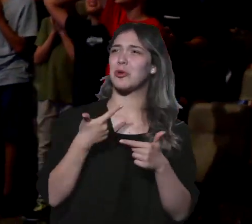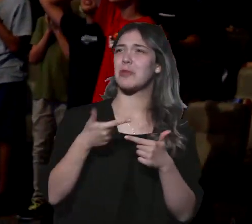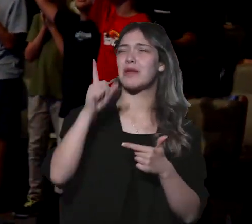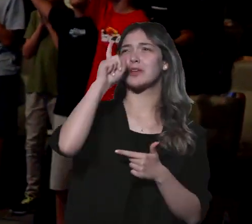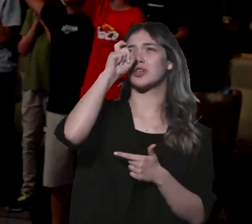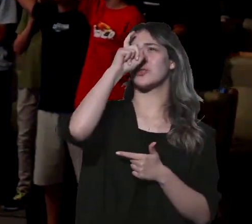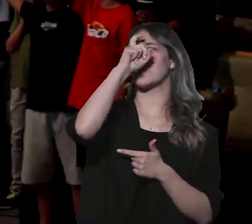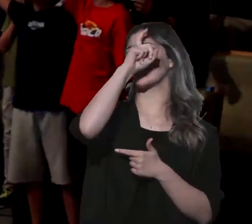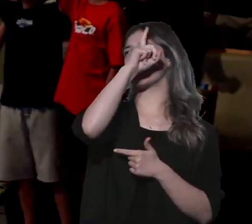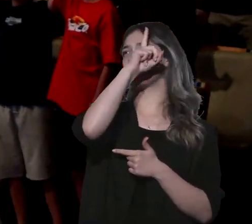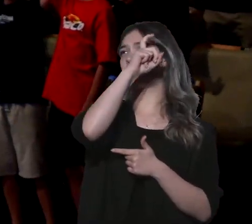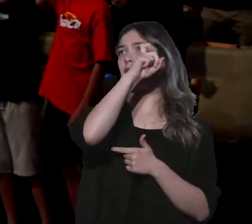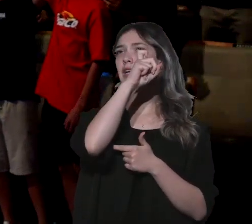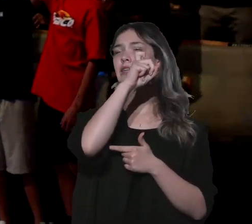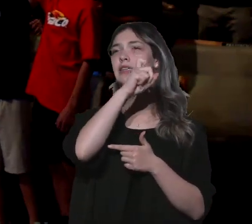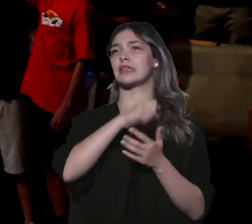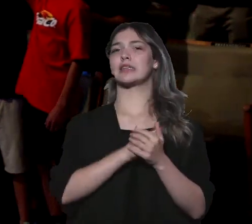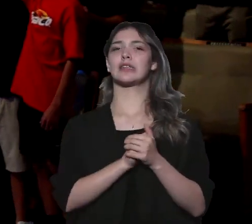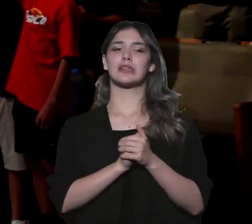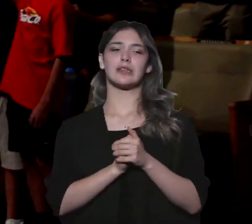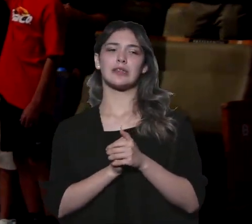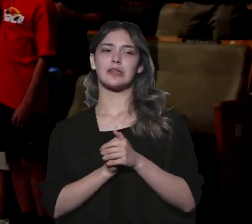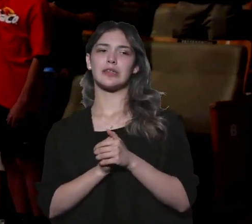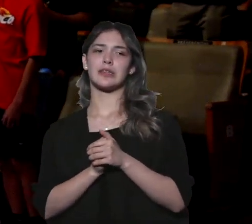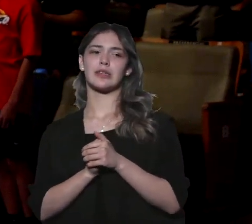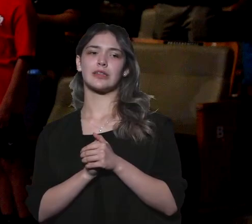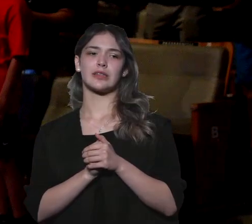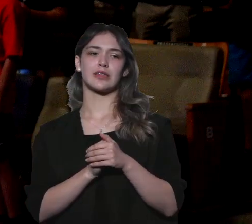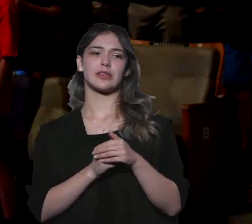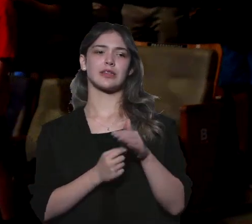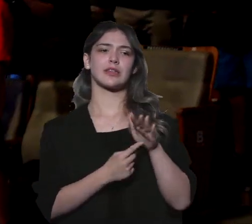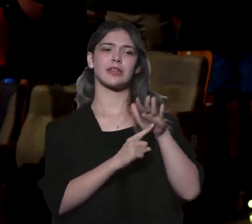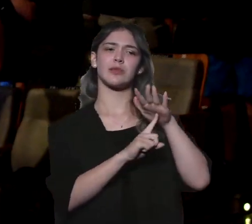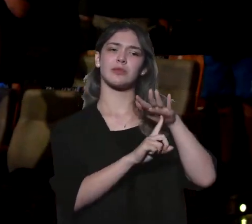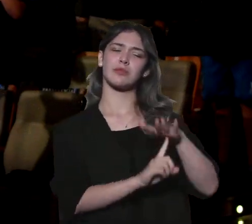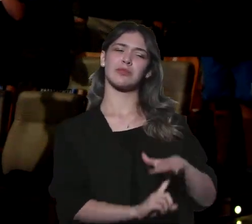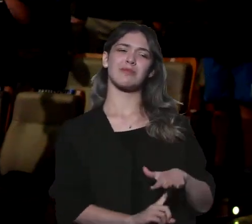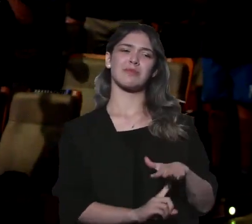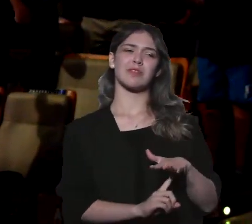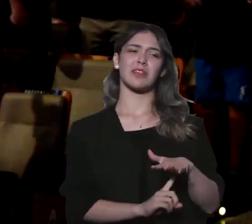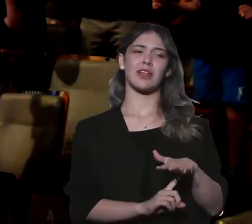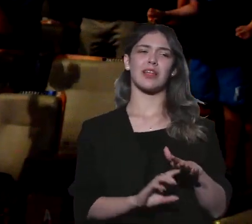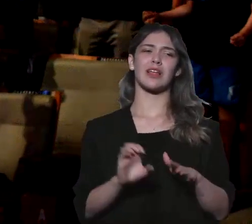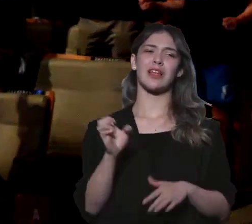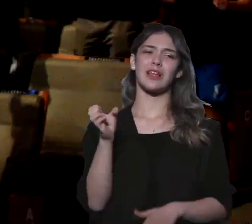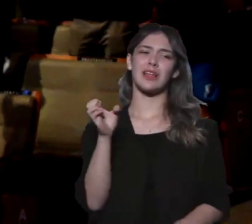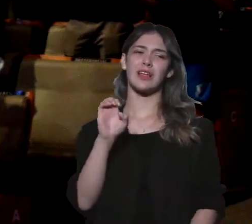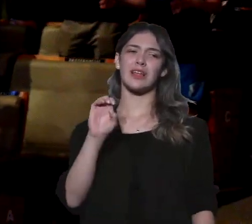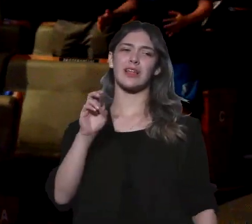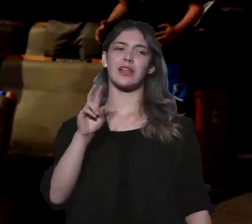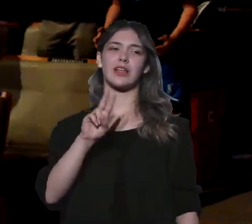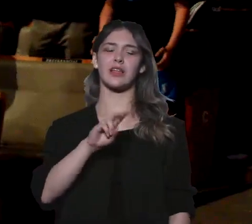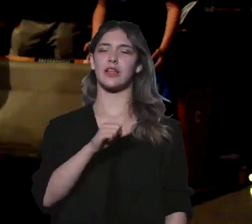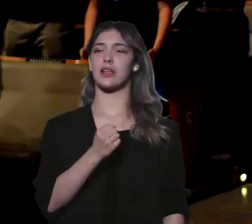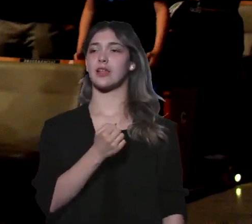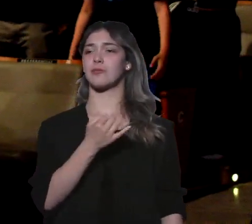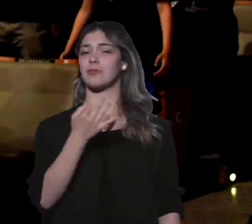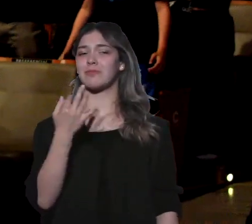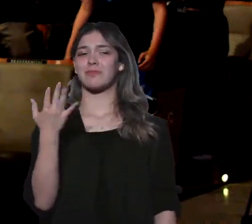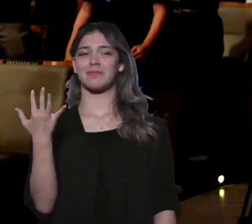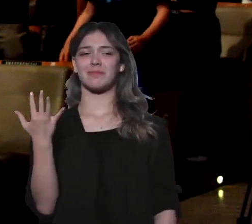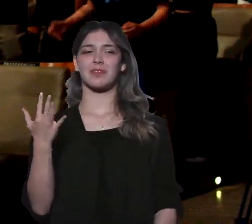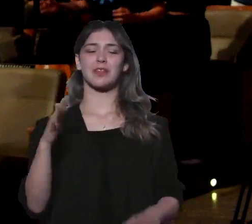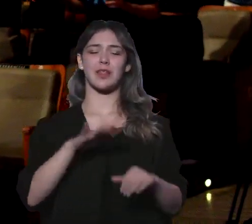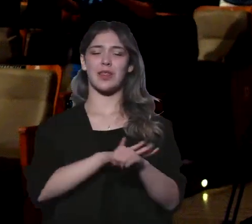tentativas de suicídio, a sexualidade desviada. Cura esta noite, Deus.